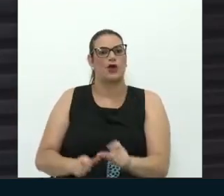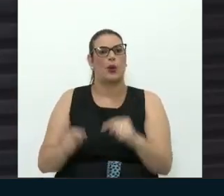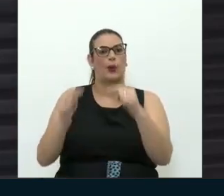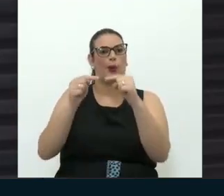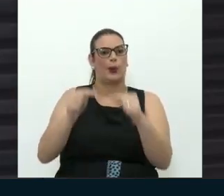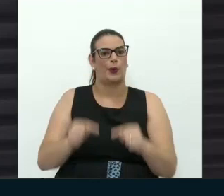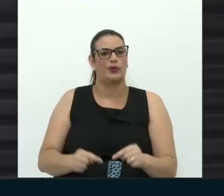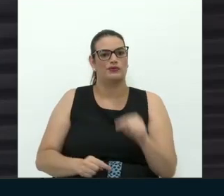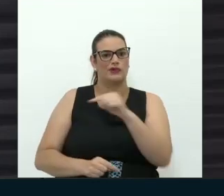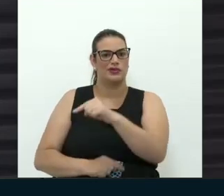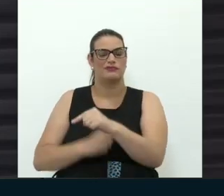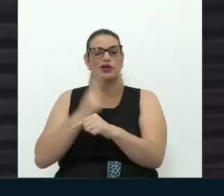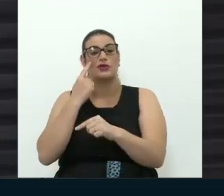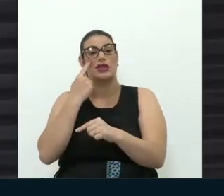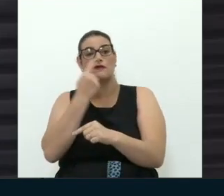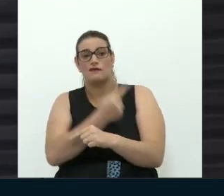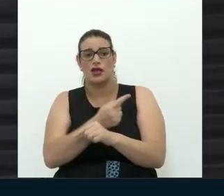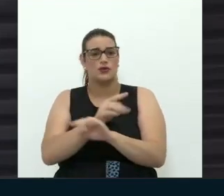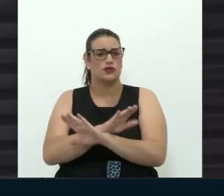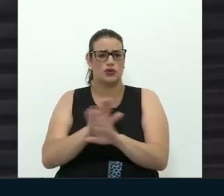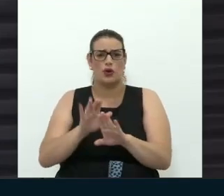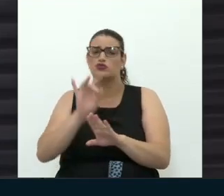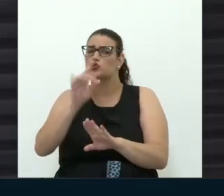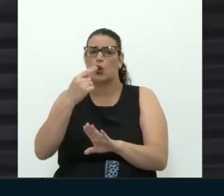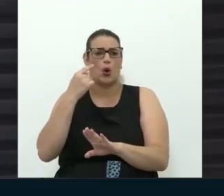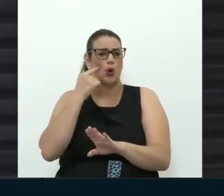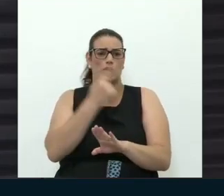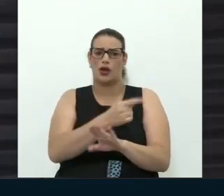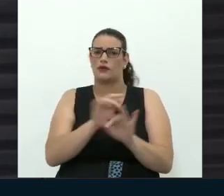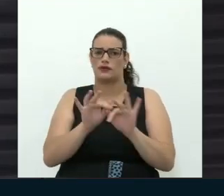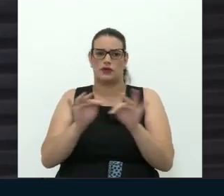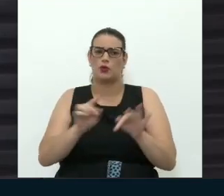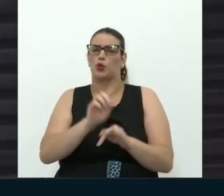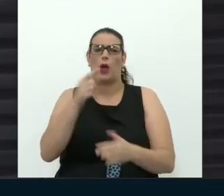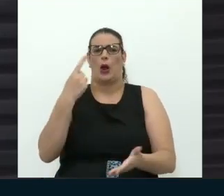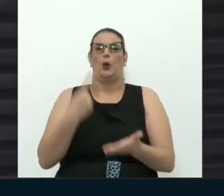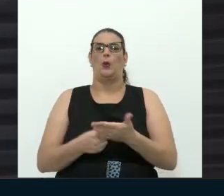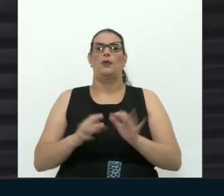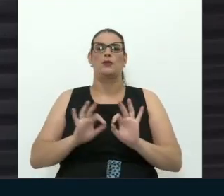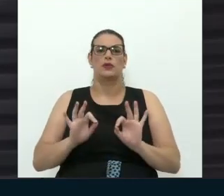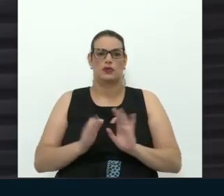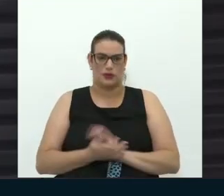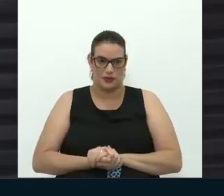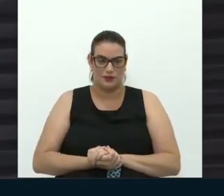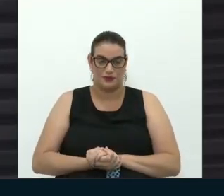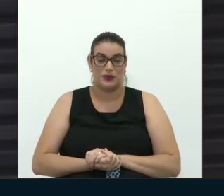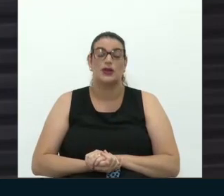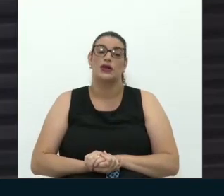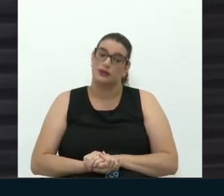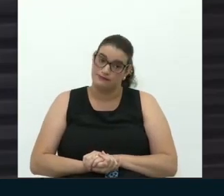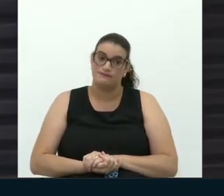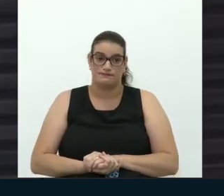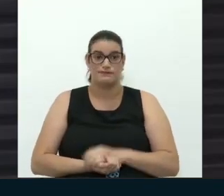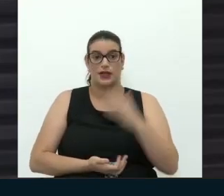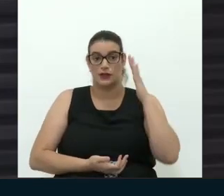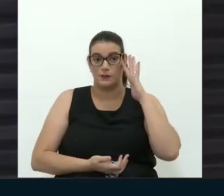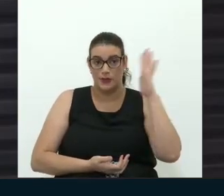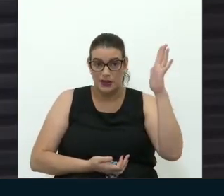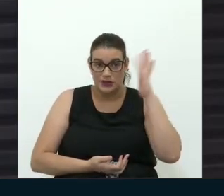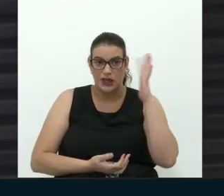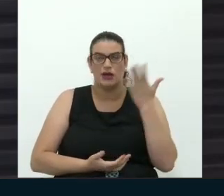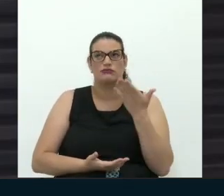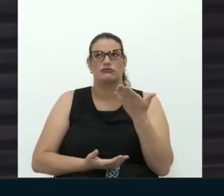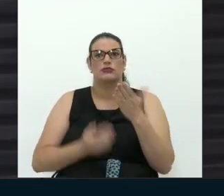dê uma olhada Pelo menos é só olhar não é nenhum compromisso então repensar essa relação estado e